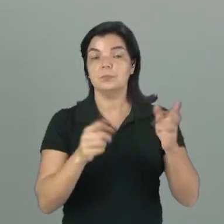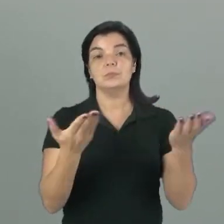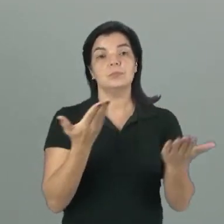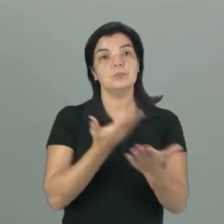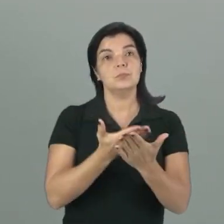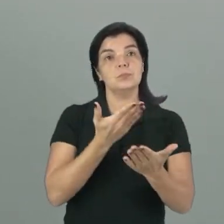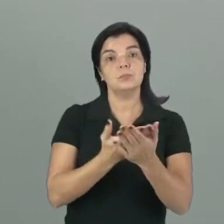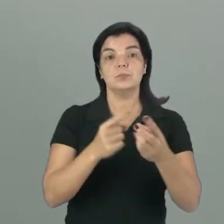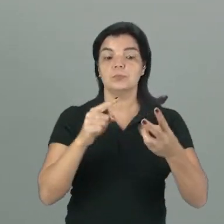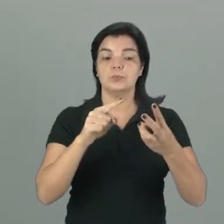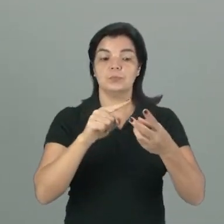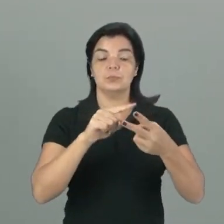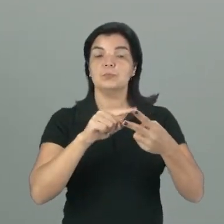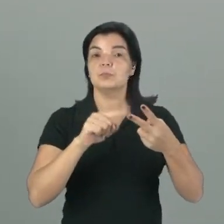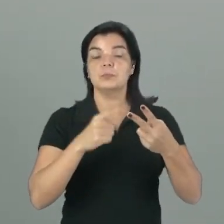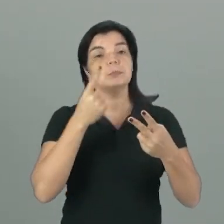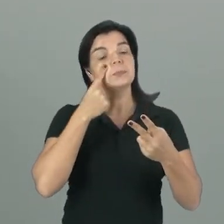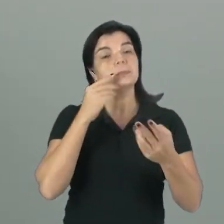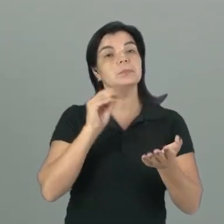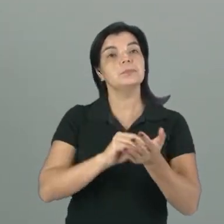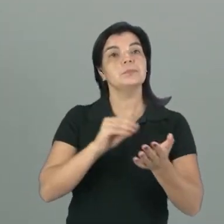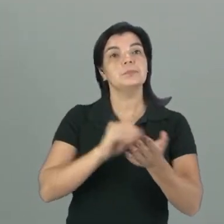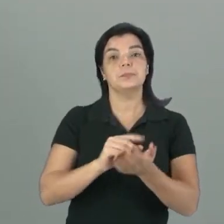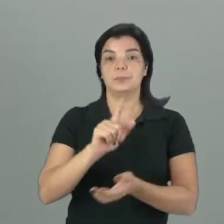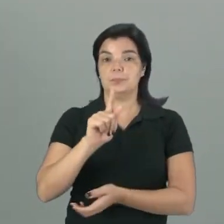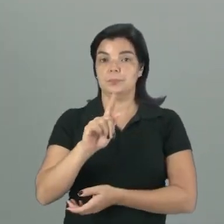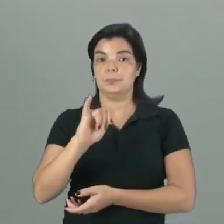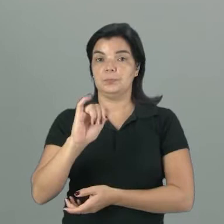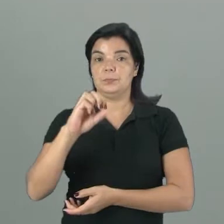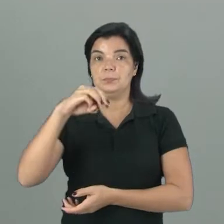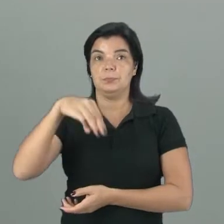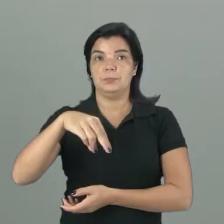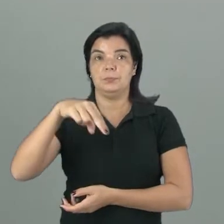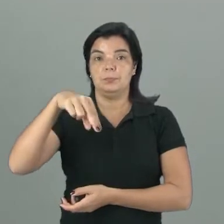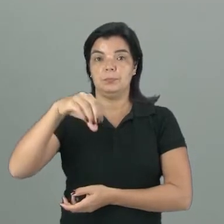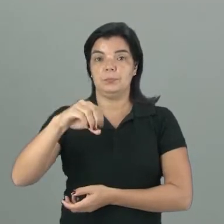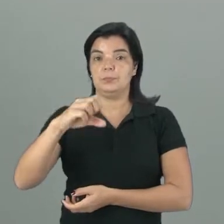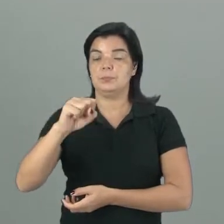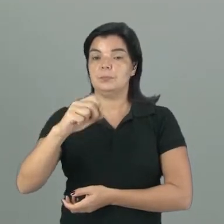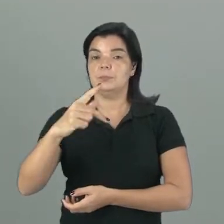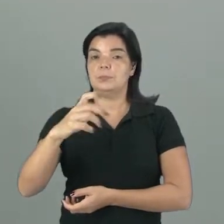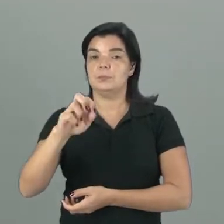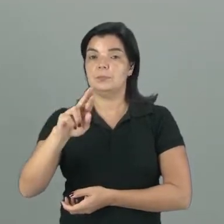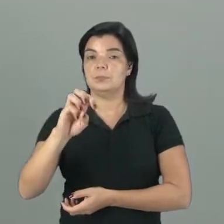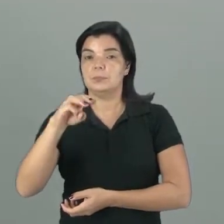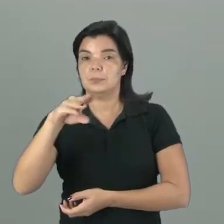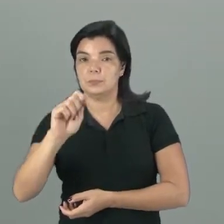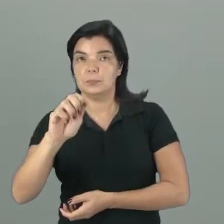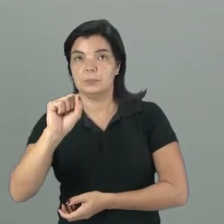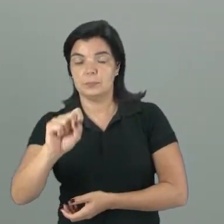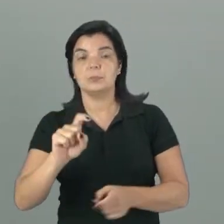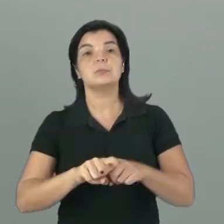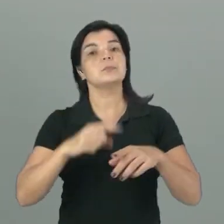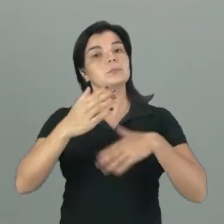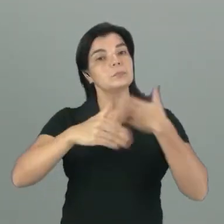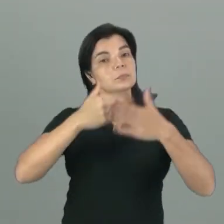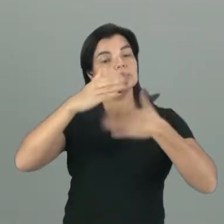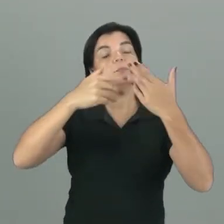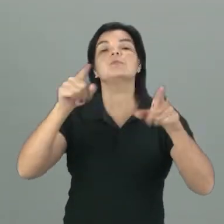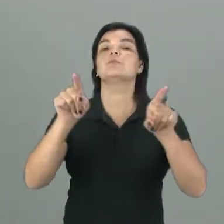sobre os 2 grupos que a gente não viu, que são os grupos considerados mais avançados, evolutivamente falando, porque eles foram